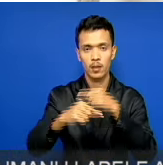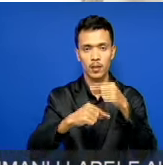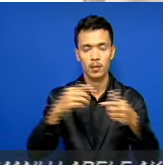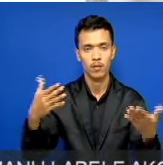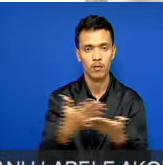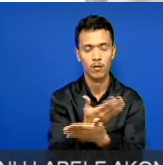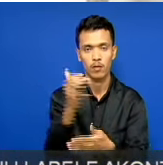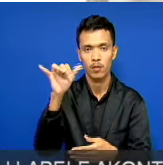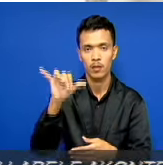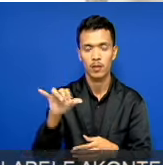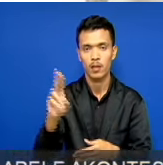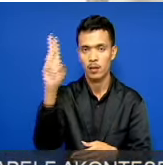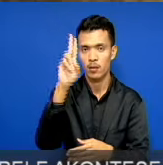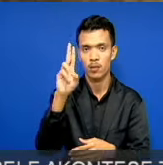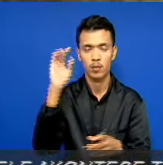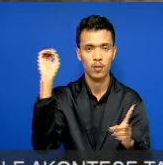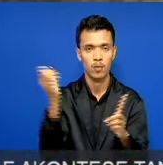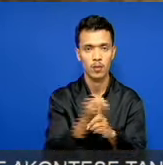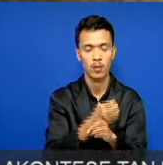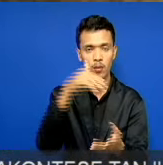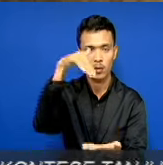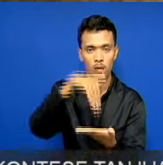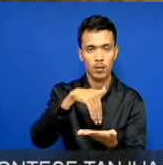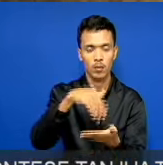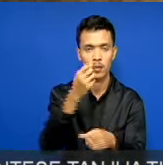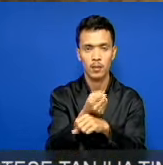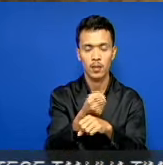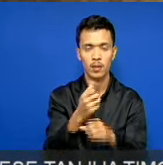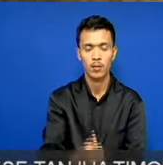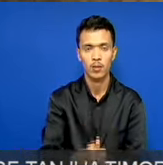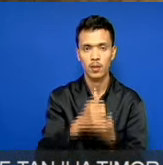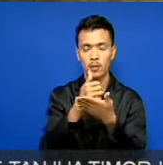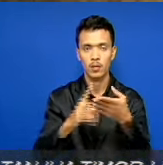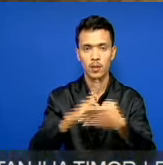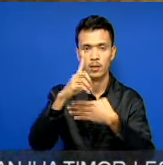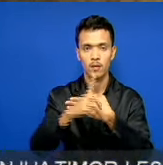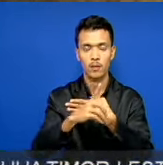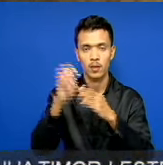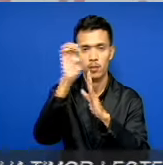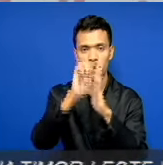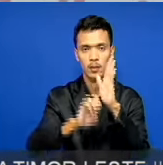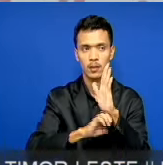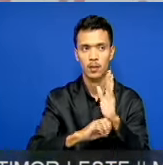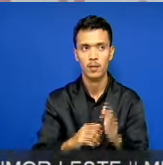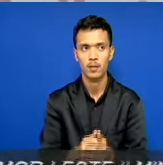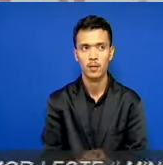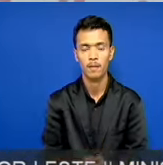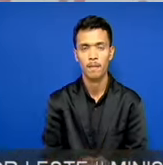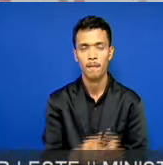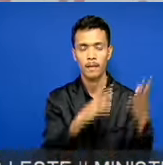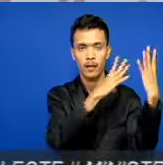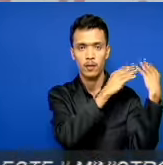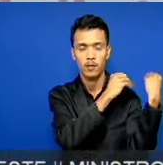fonsira, aproveita a oportunidade, rude estuda macaz, atu contribui para desenvolvimento do Estado. Experiência moro que se